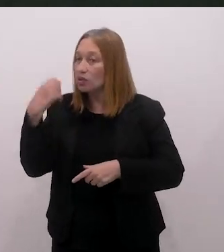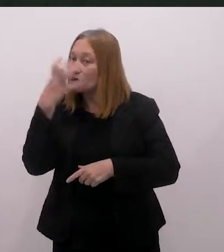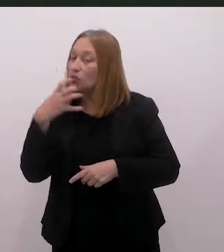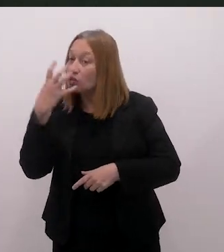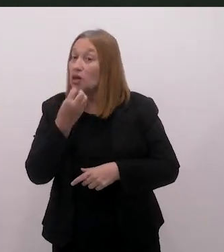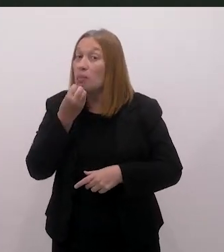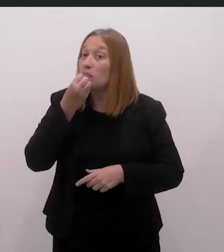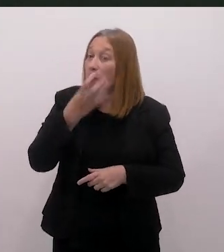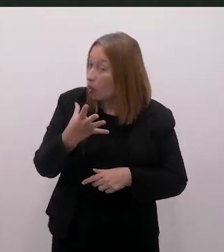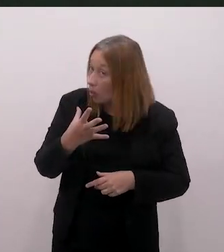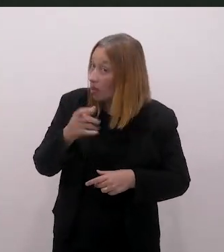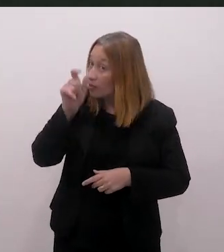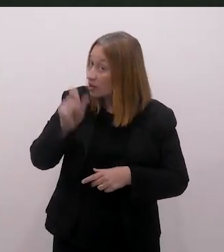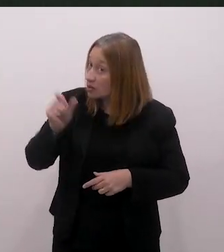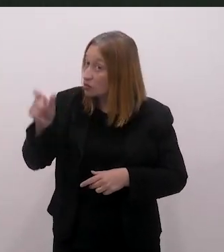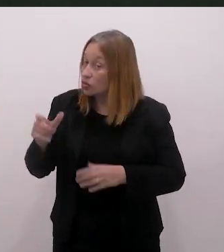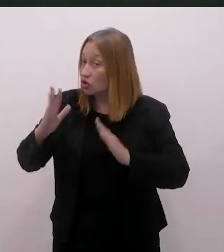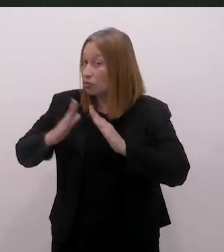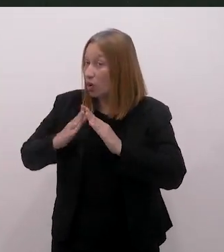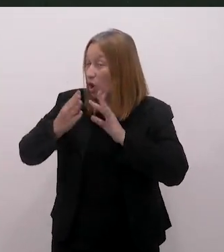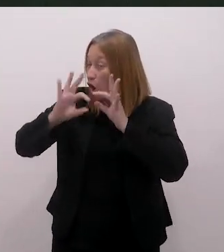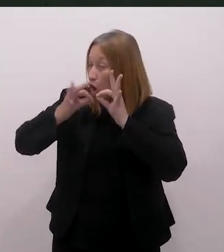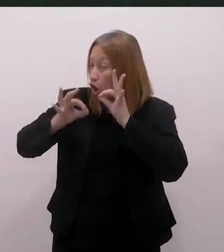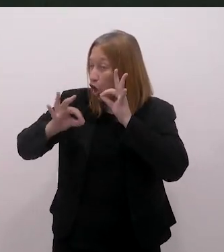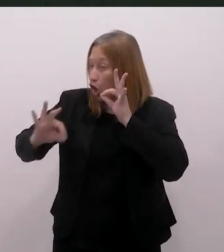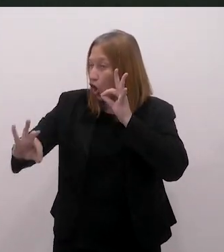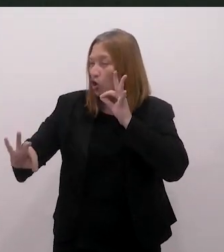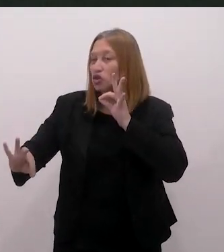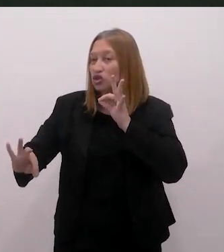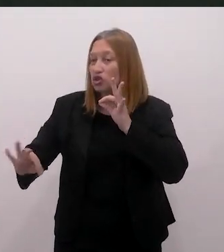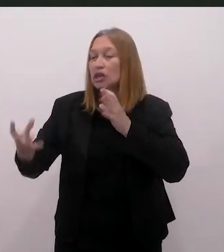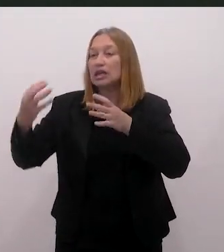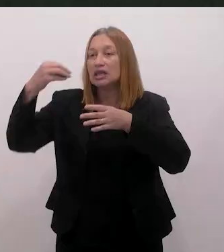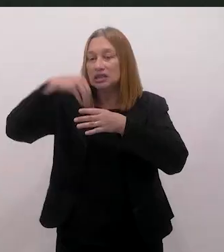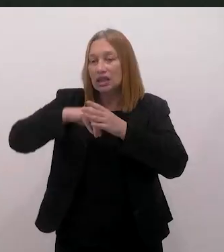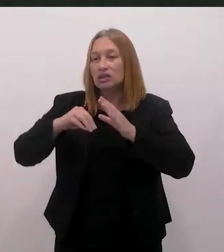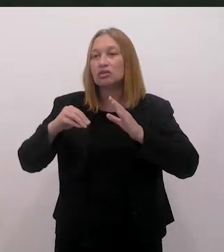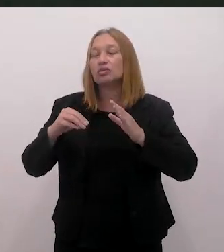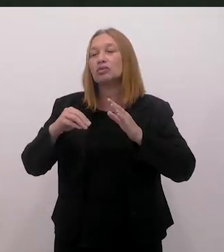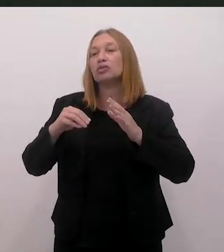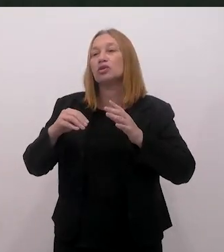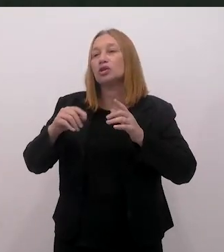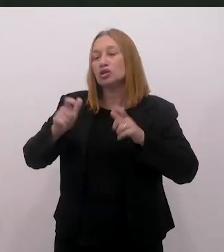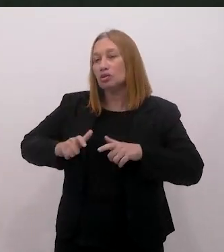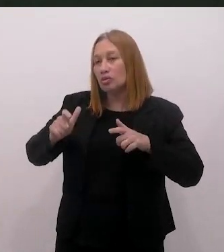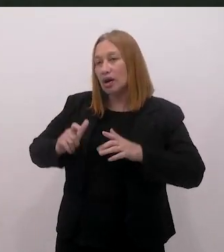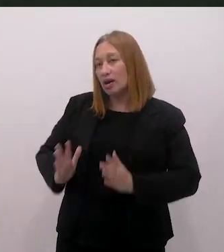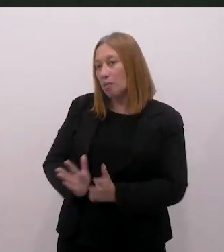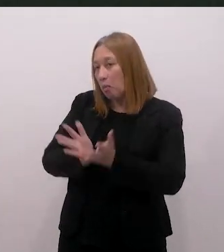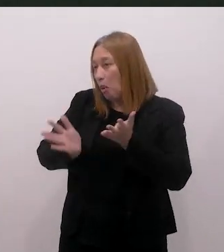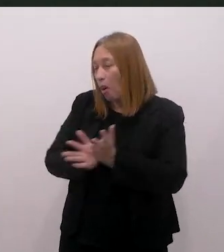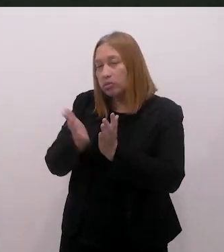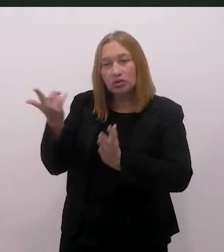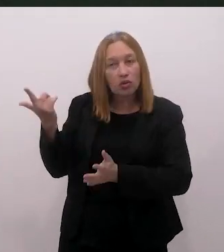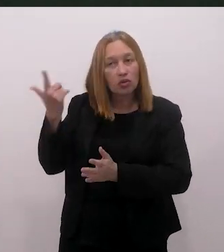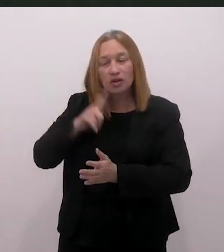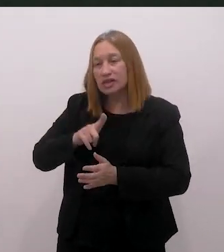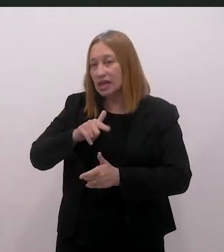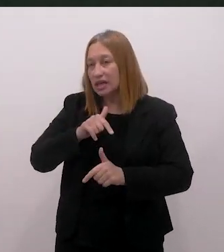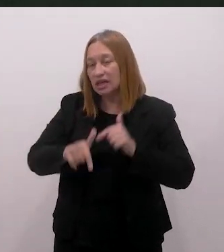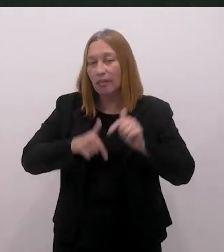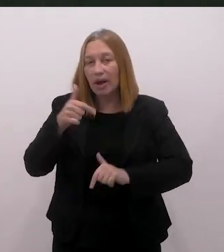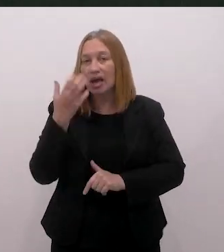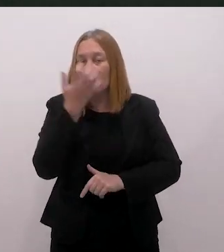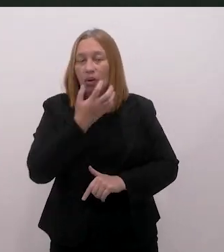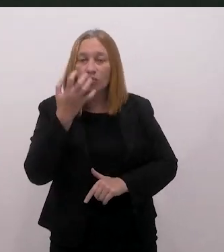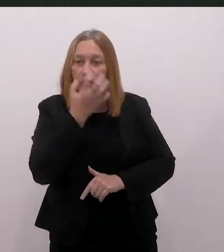de música boa, pessoas que moram, às vezes, dentro de lugares bem carentes, que não